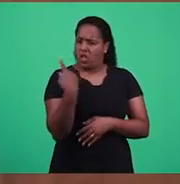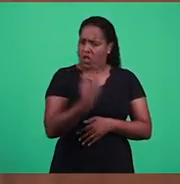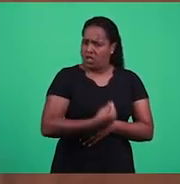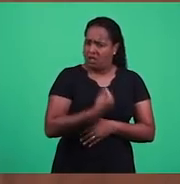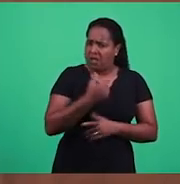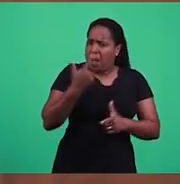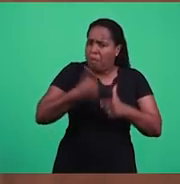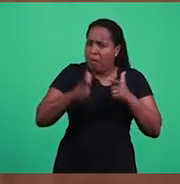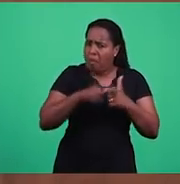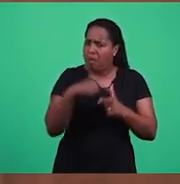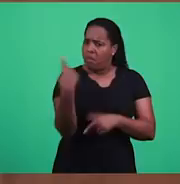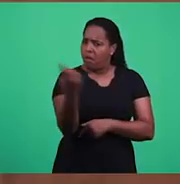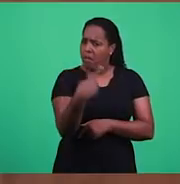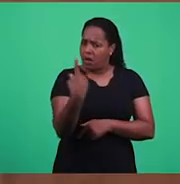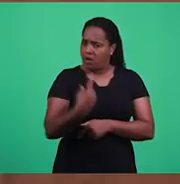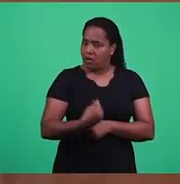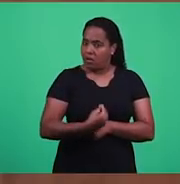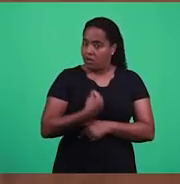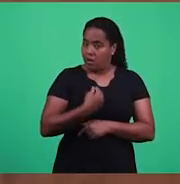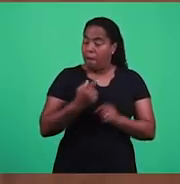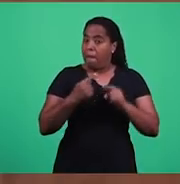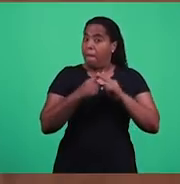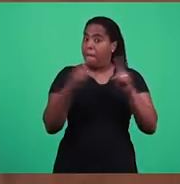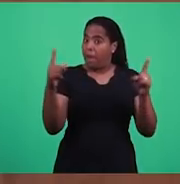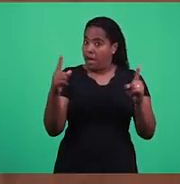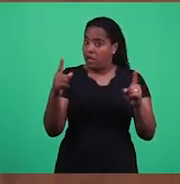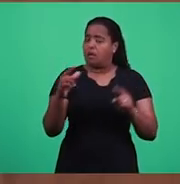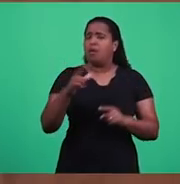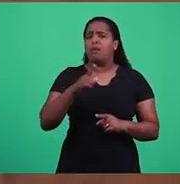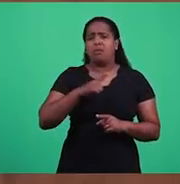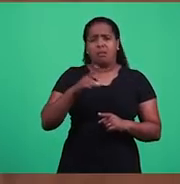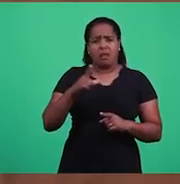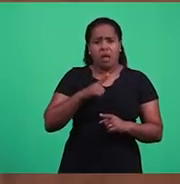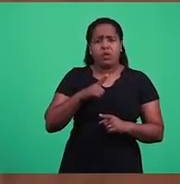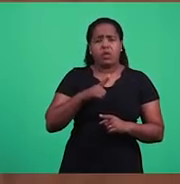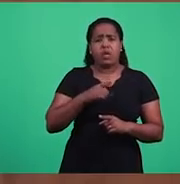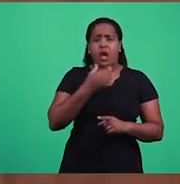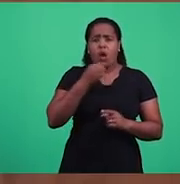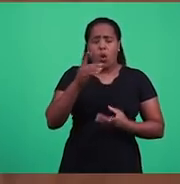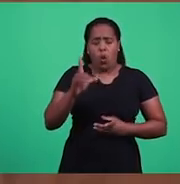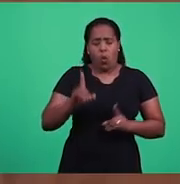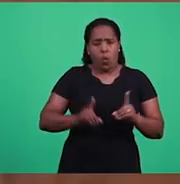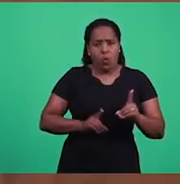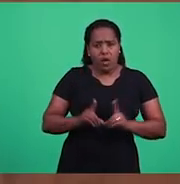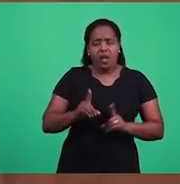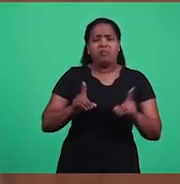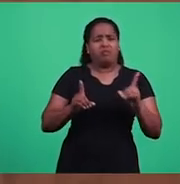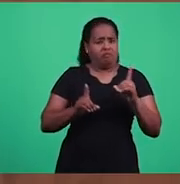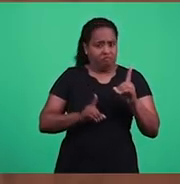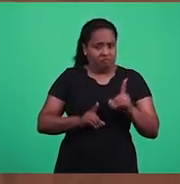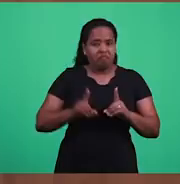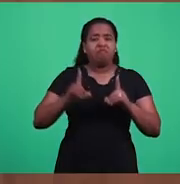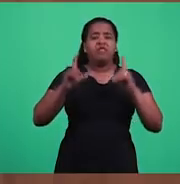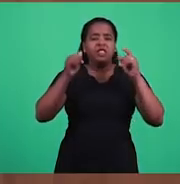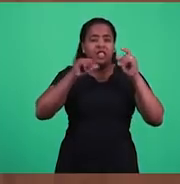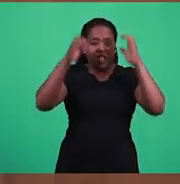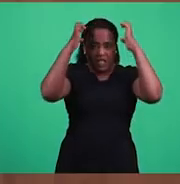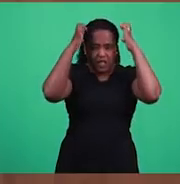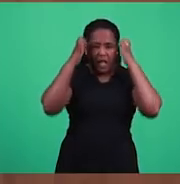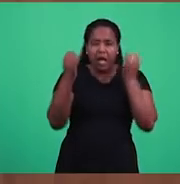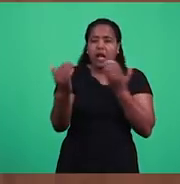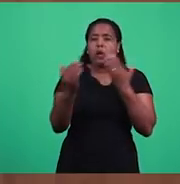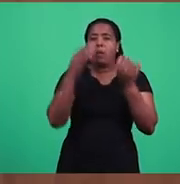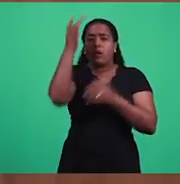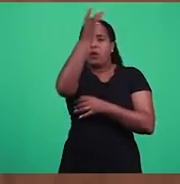gente. Mas temos também Mardoqueu, temos também o Espírito Santo que está